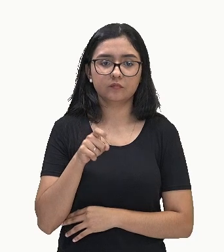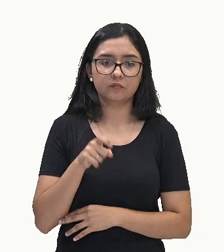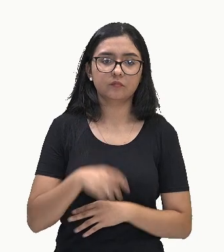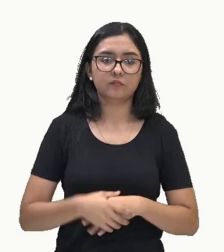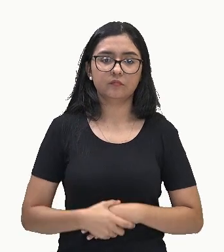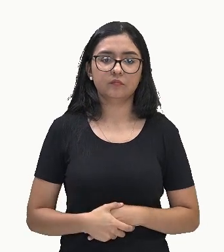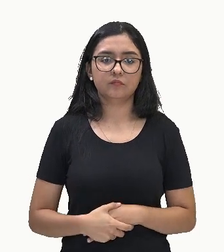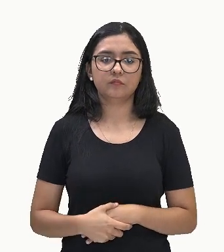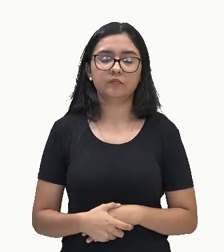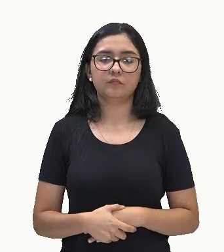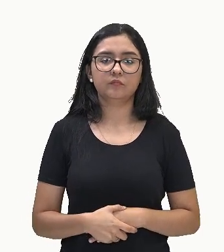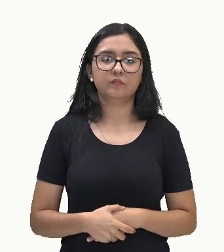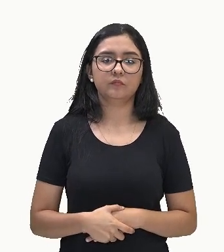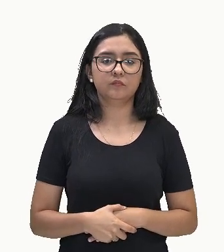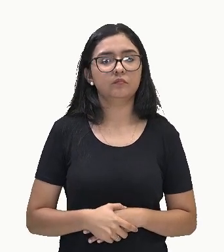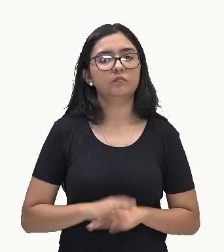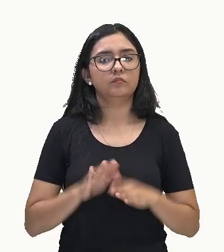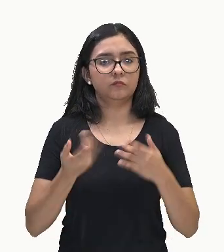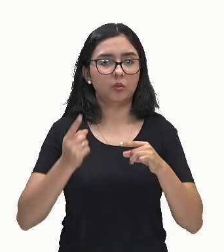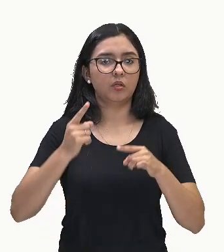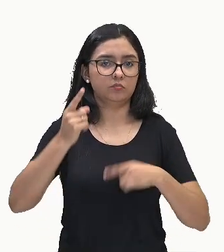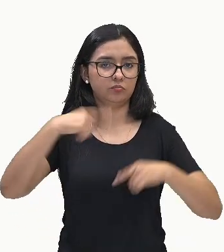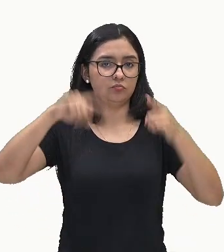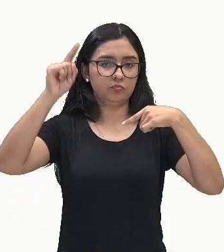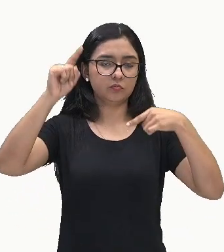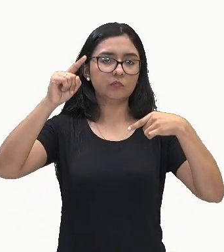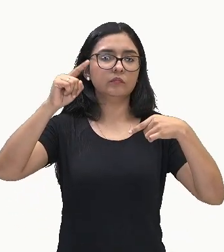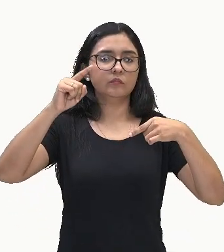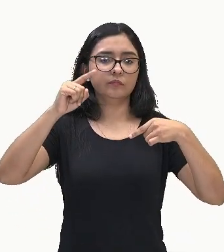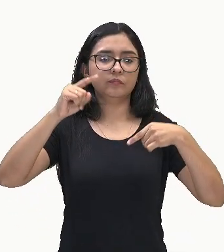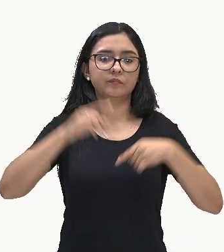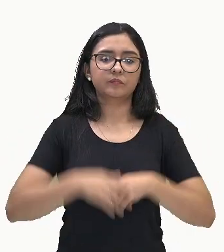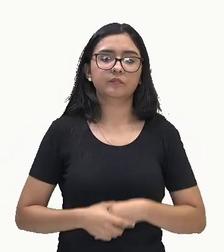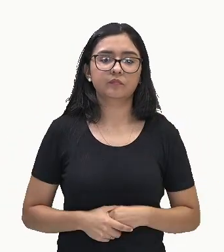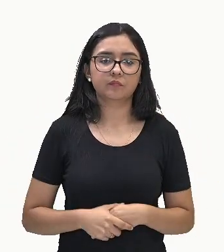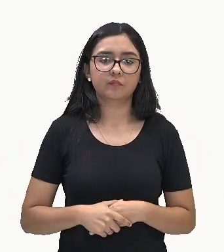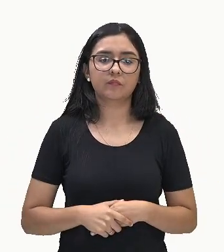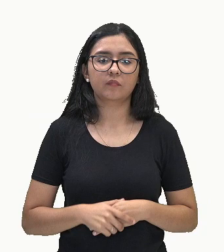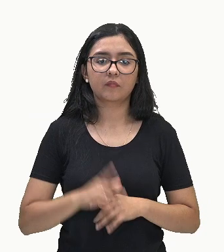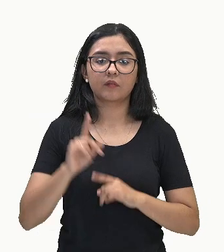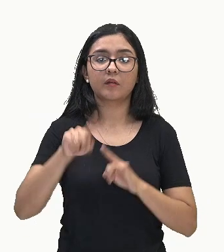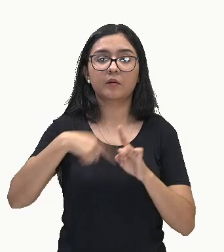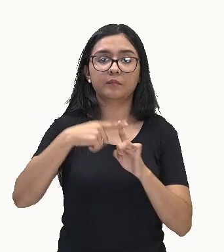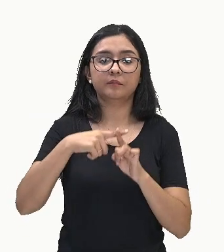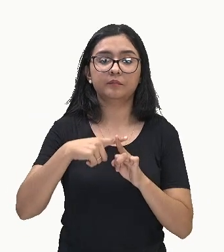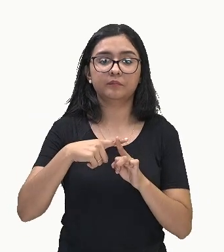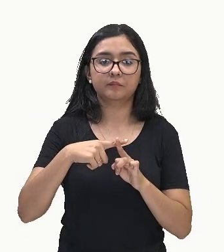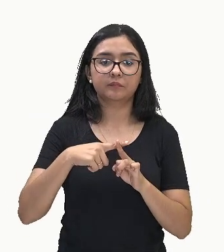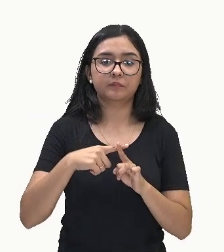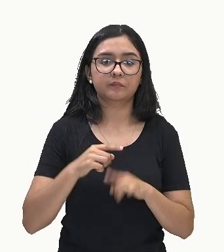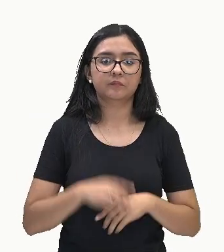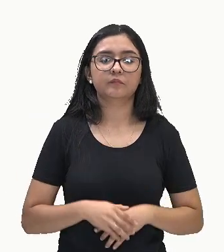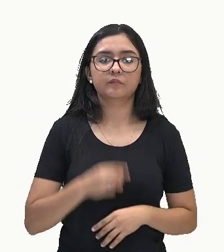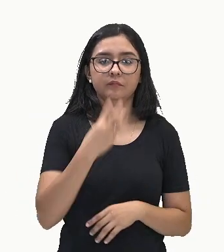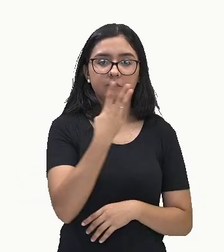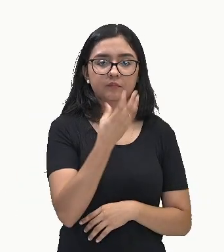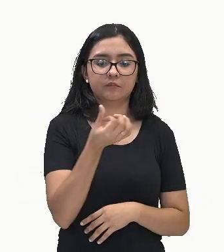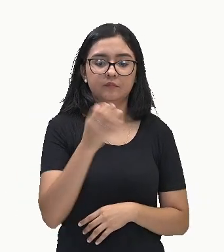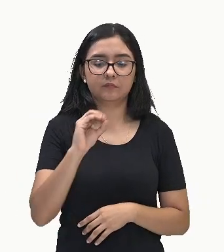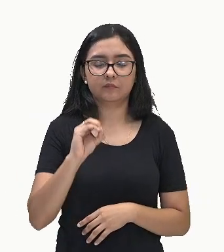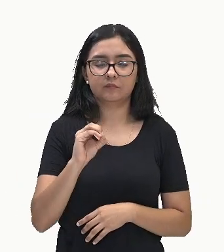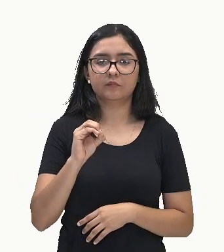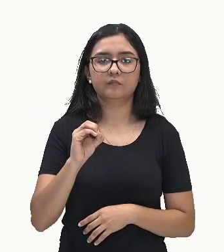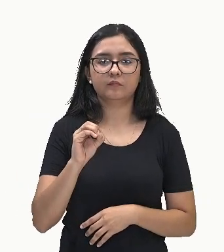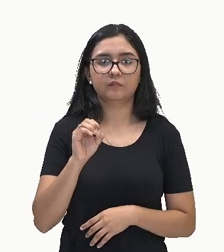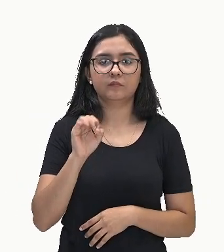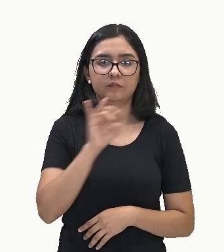né superou aqui né mais quantas unidades 360 o que que isso quer